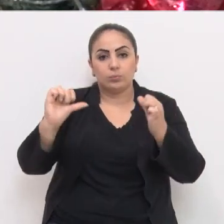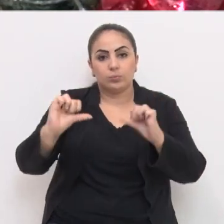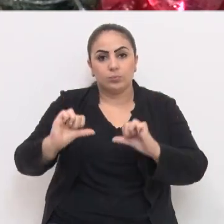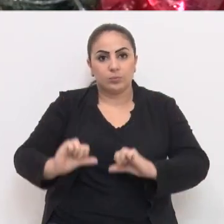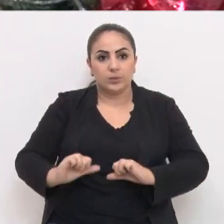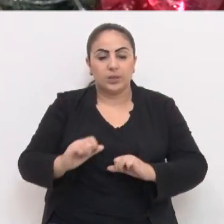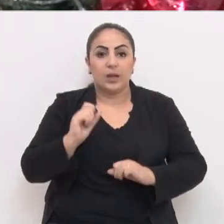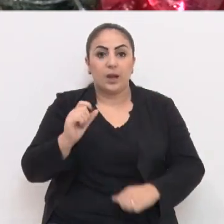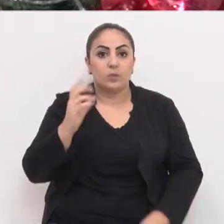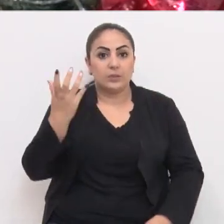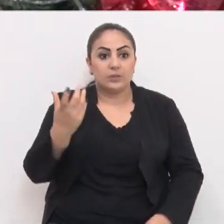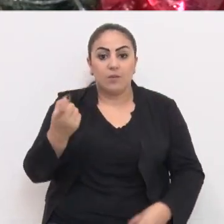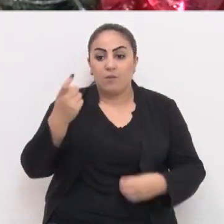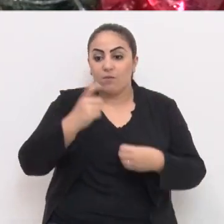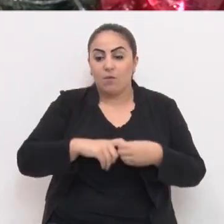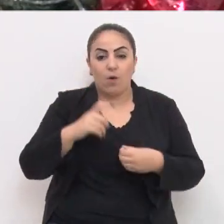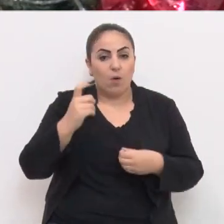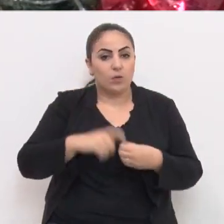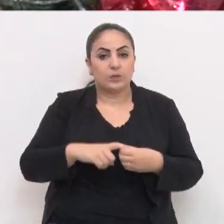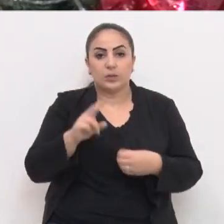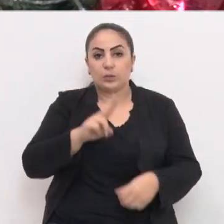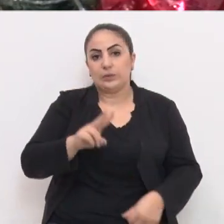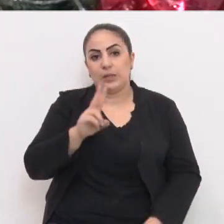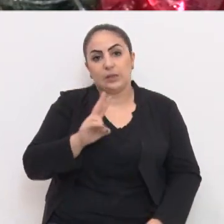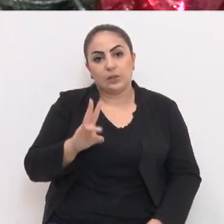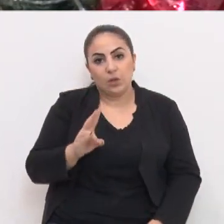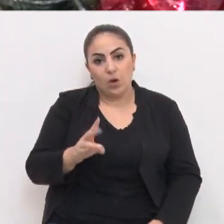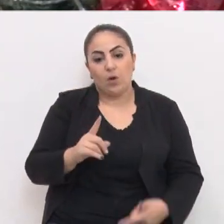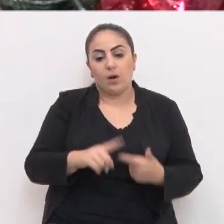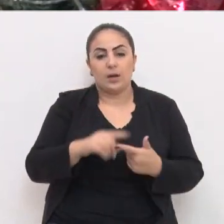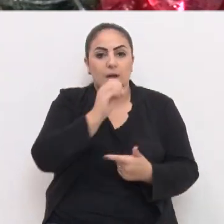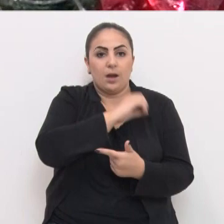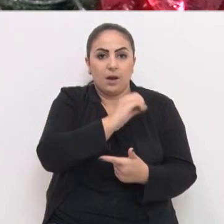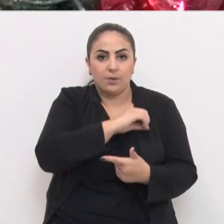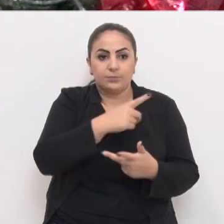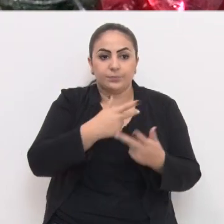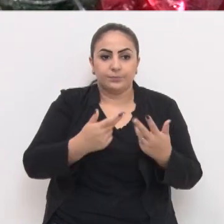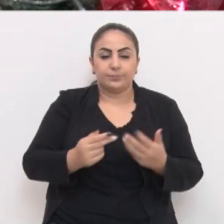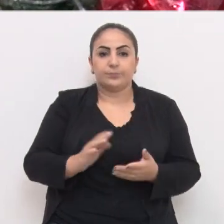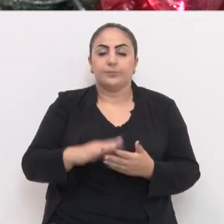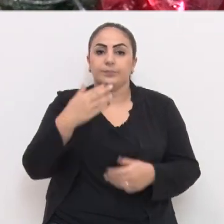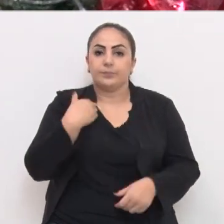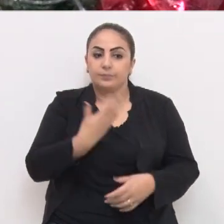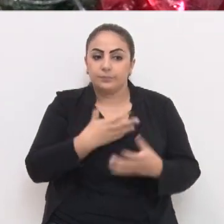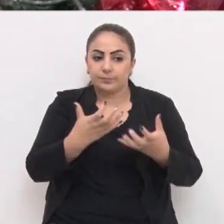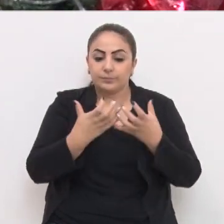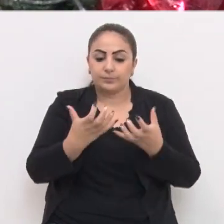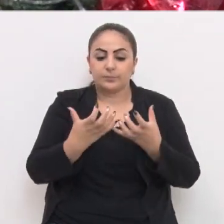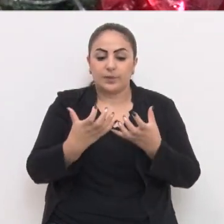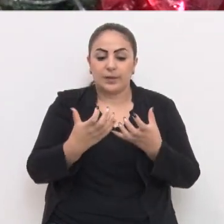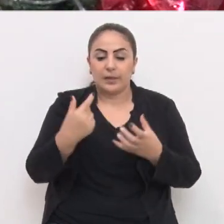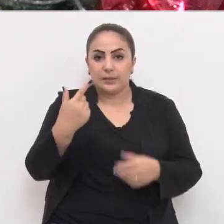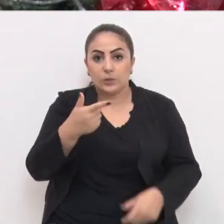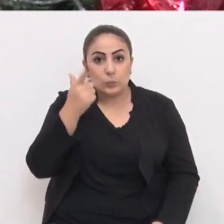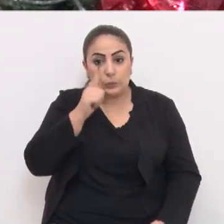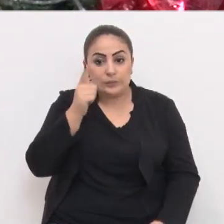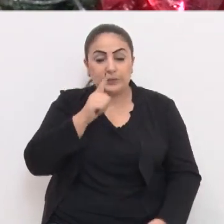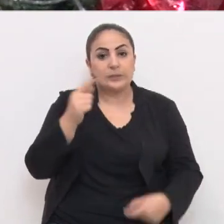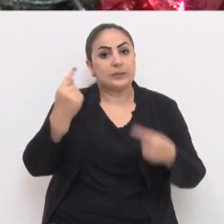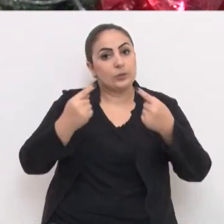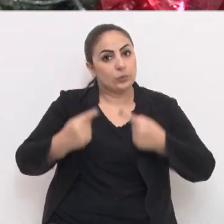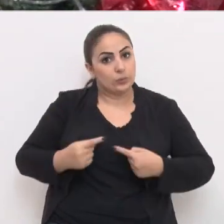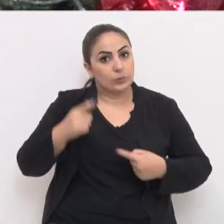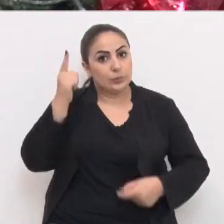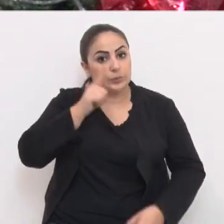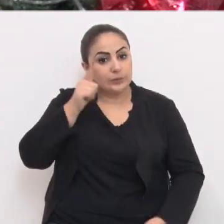né, acabam voltando na questão das drogas, do álcool, enfim, e a gente quer isso, a gente quer que eles tenham